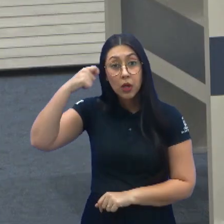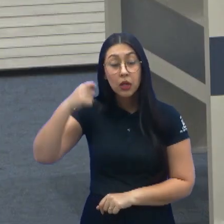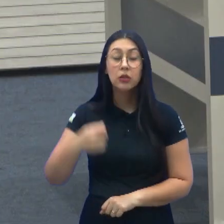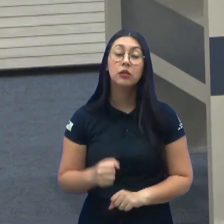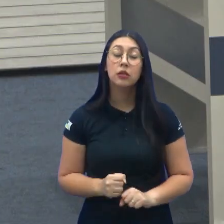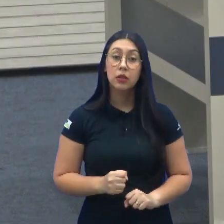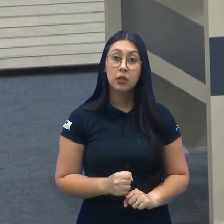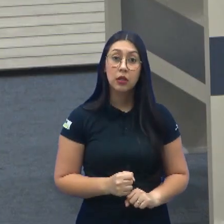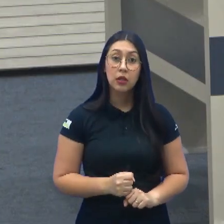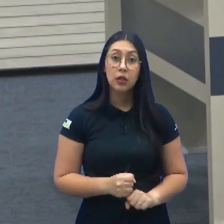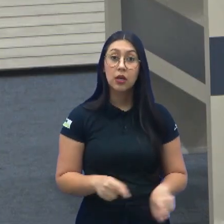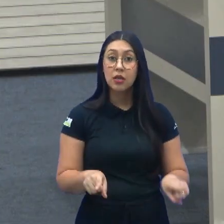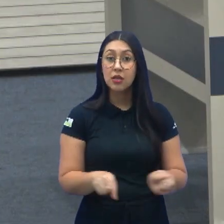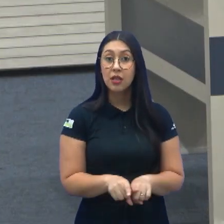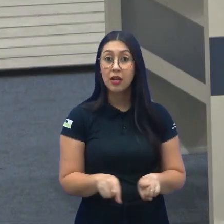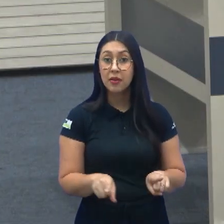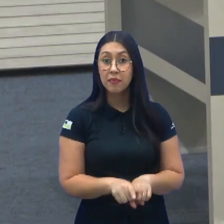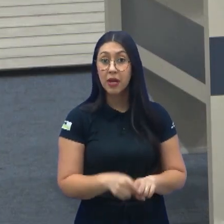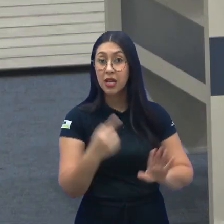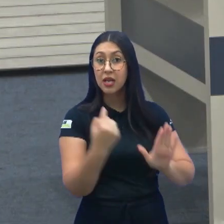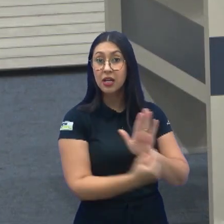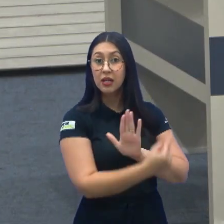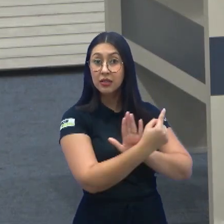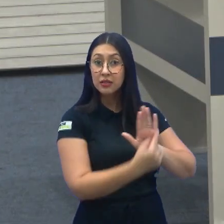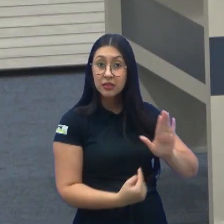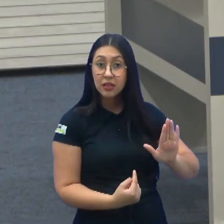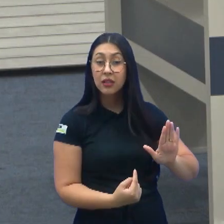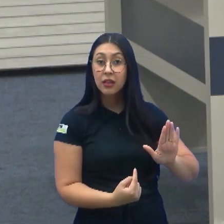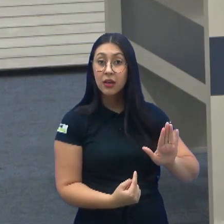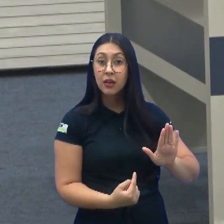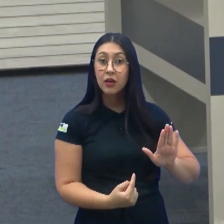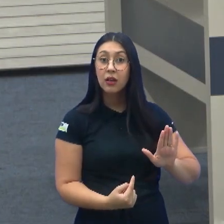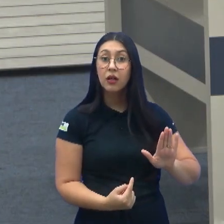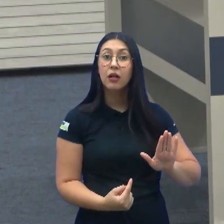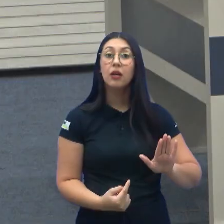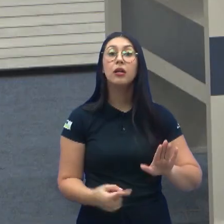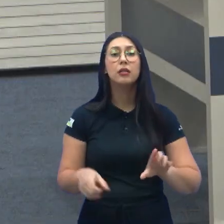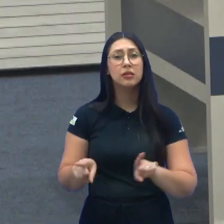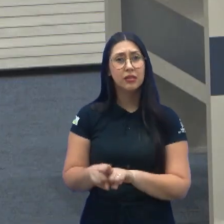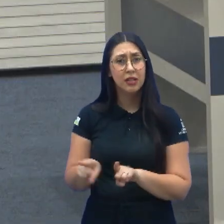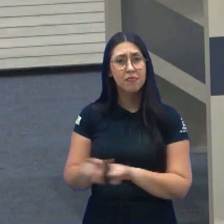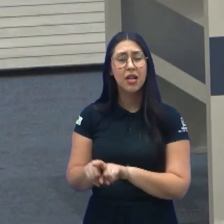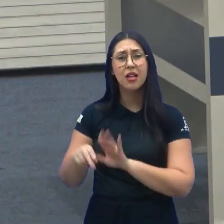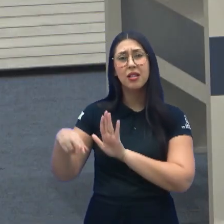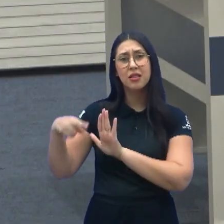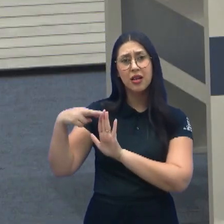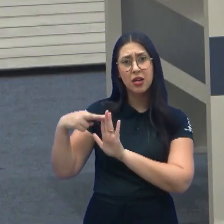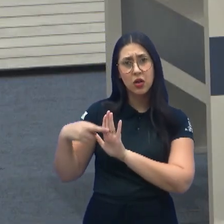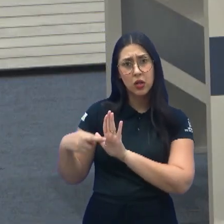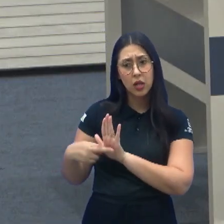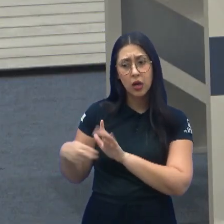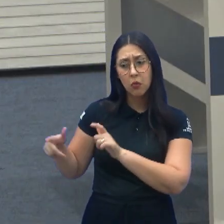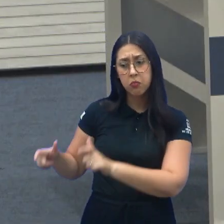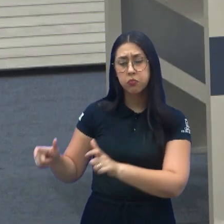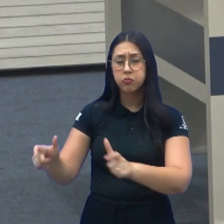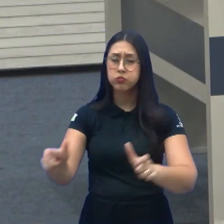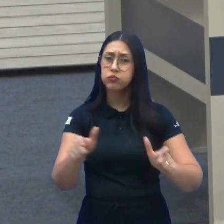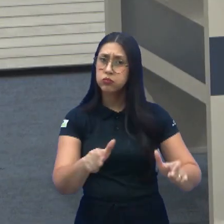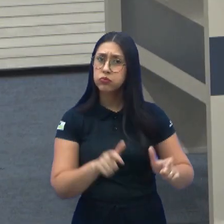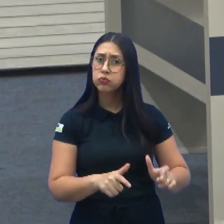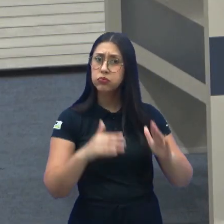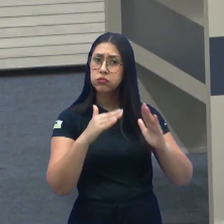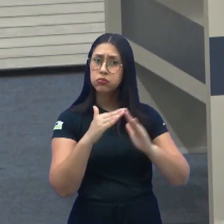extinção do laudênio, que aqui tem em São José, Conclua, para vereadora. fins de regularização fundiária de imóveis de